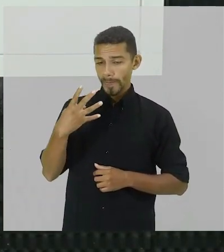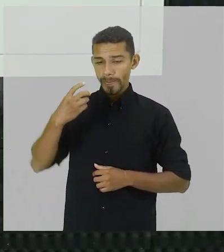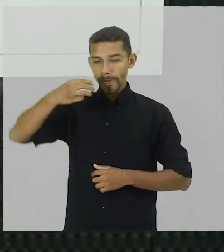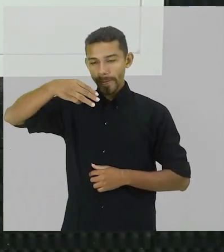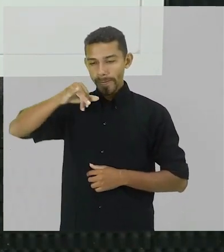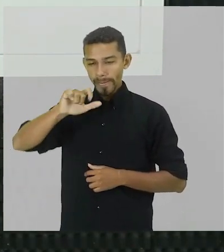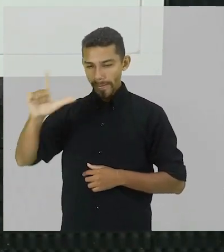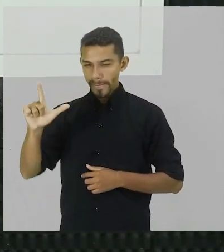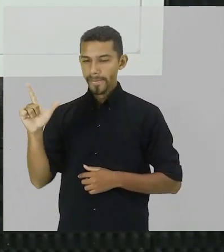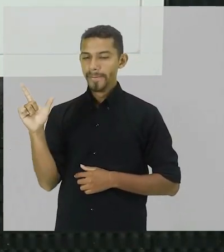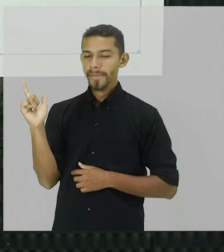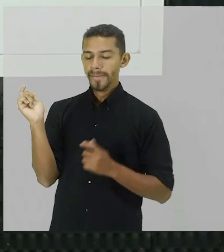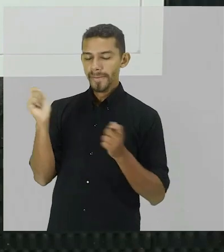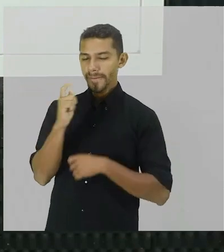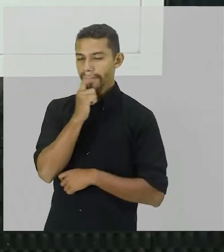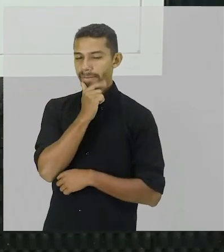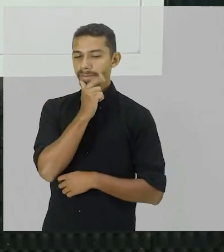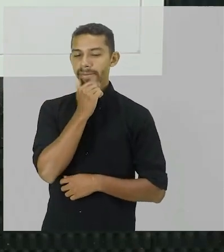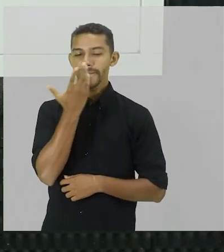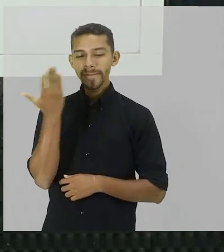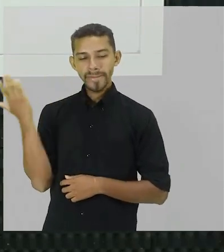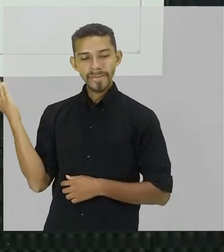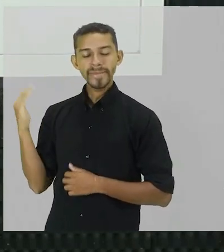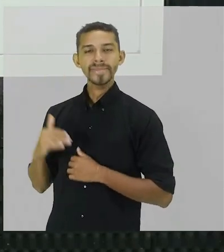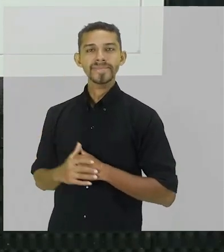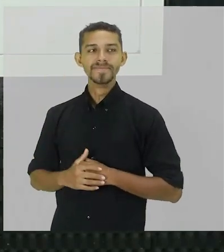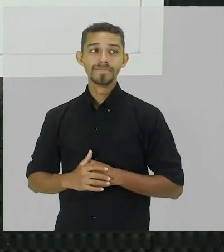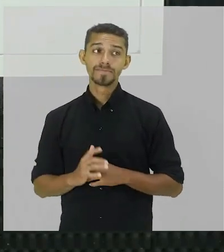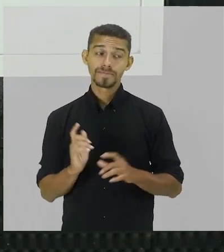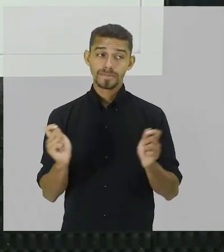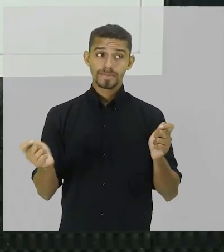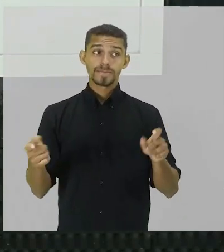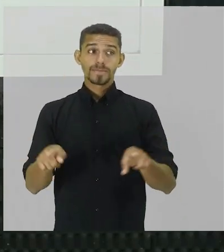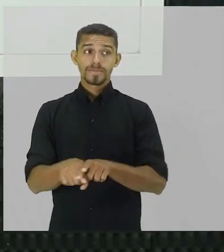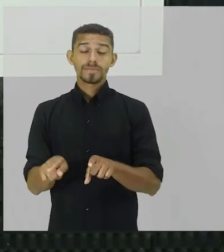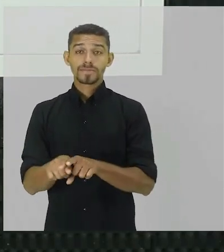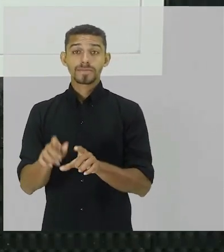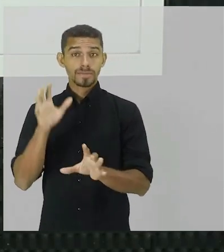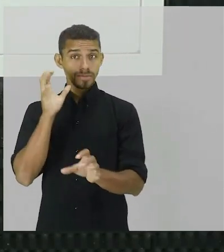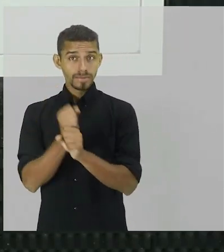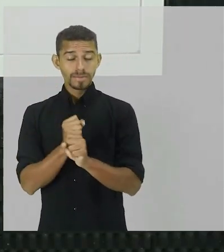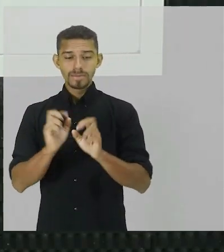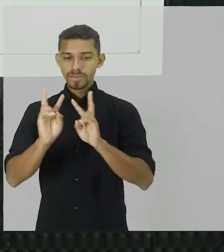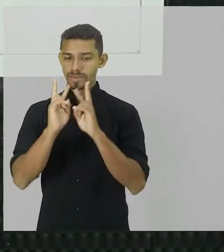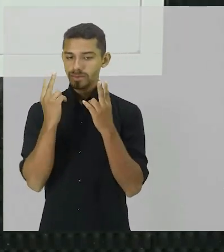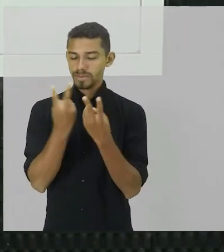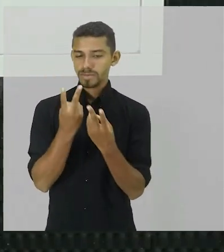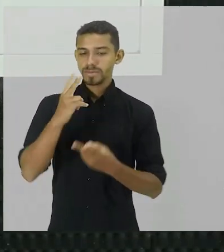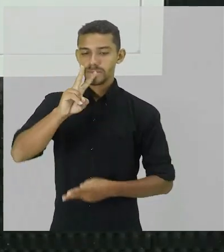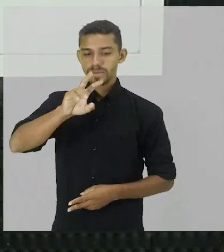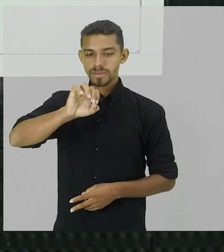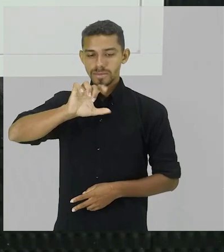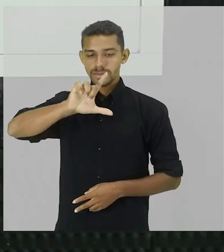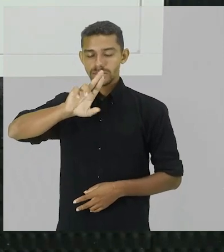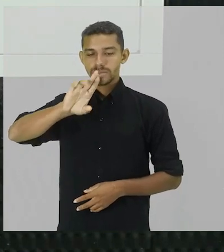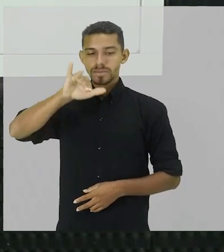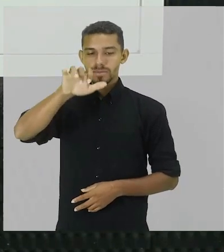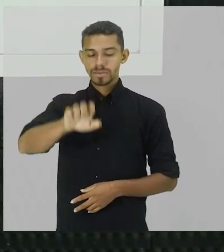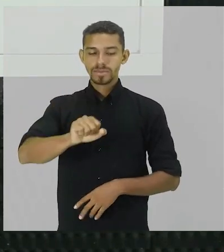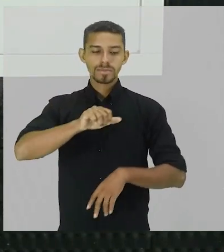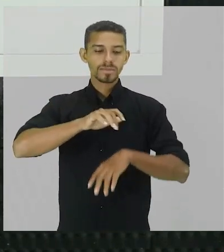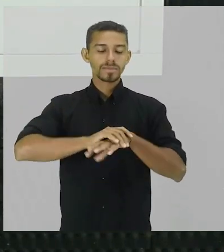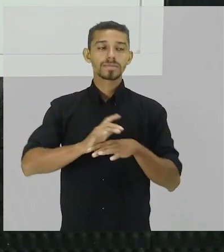reservatório. Só que aqui, turma, nós temos o medido em volume. Volume é o espaço, o litro